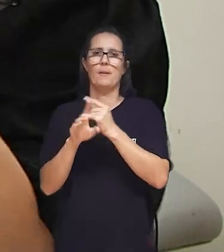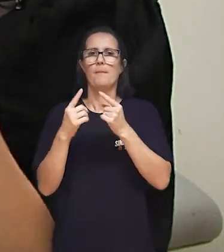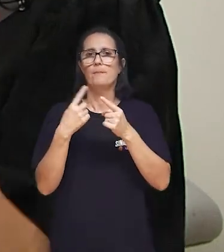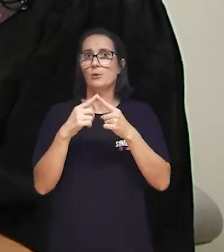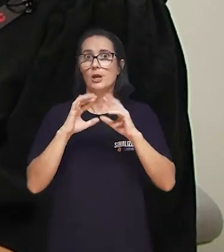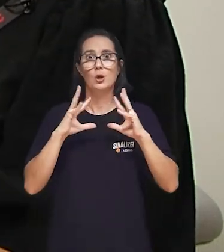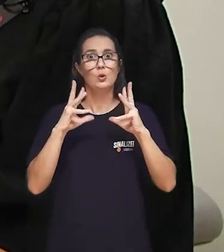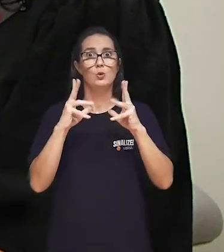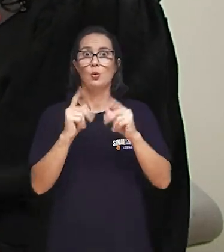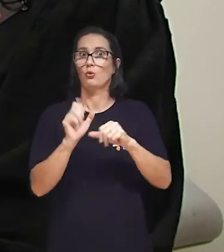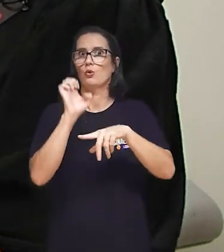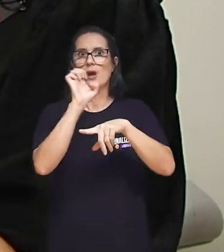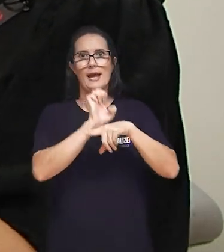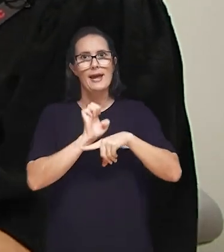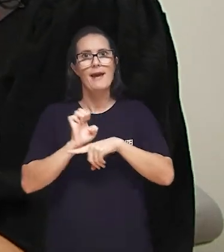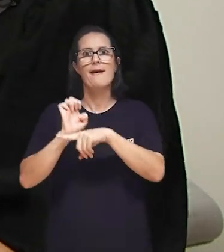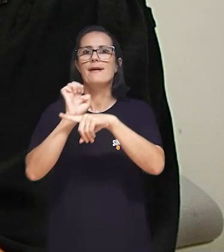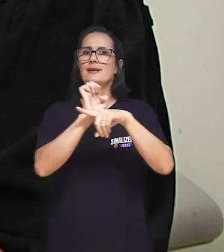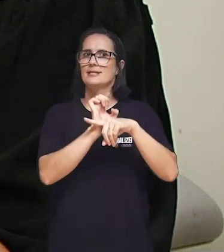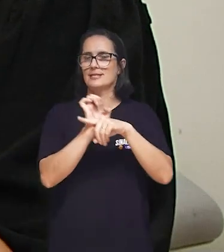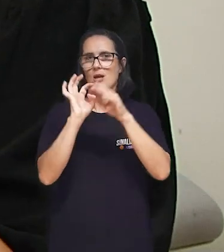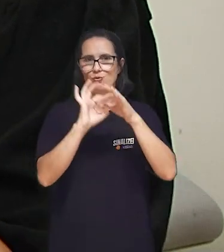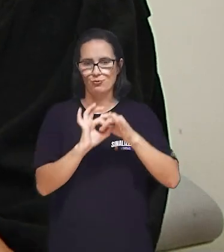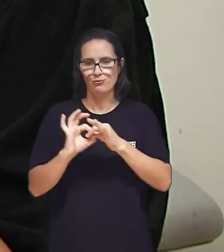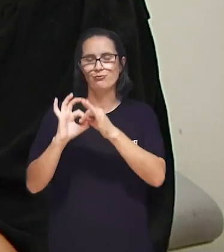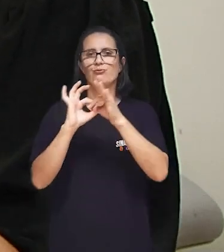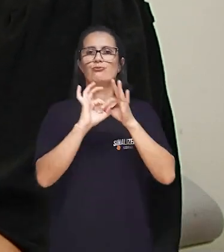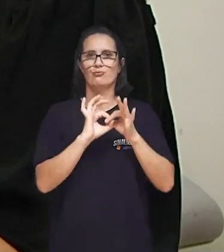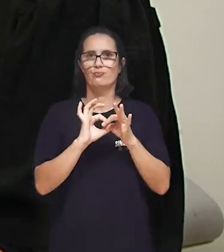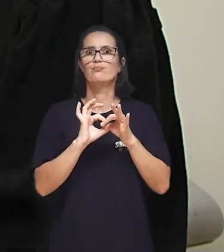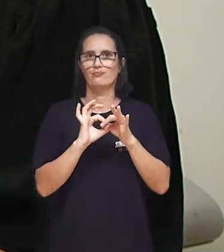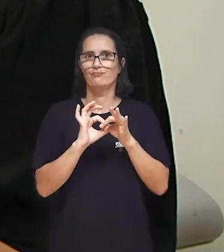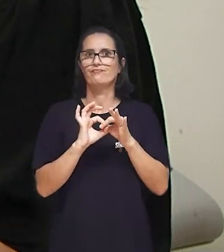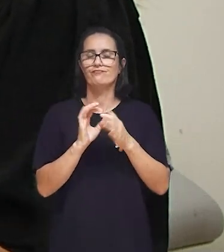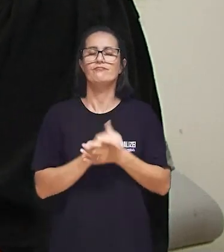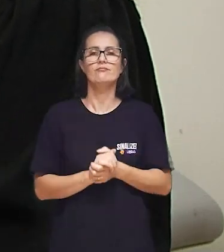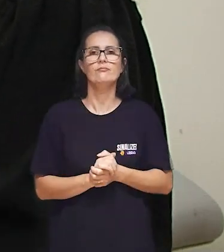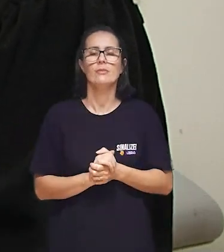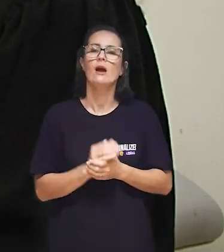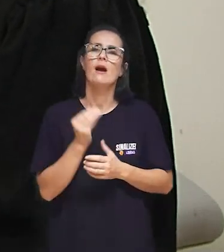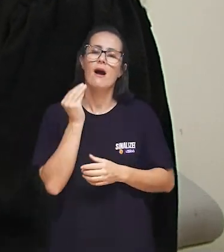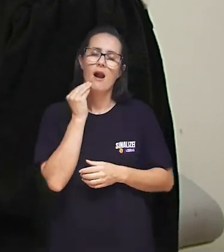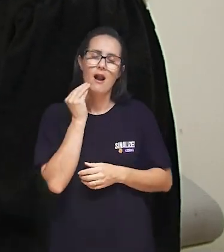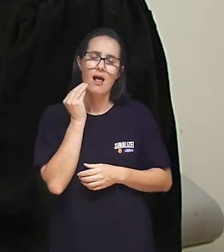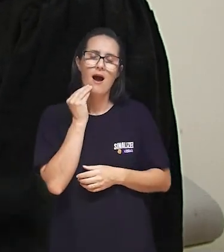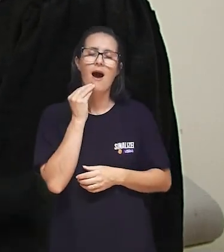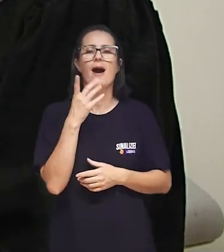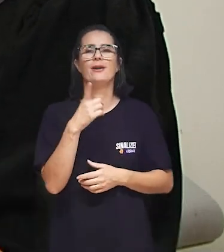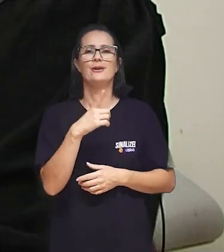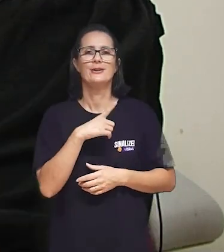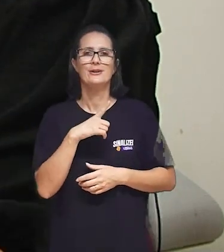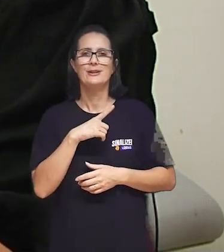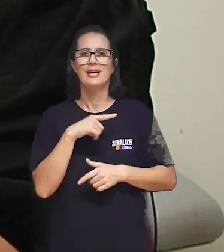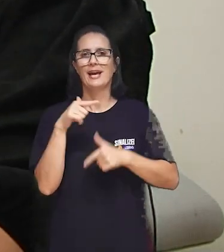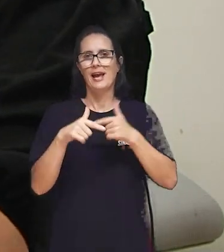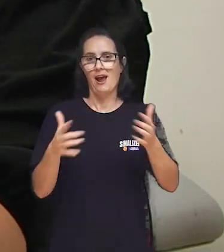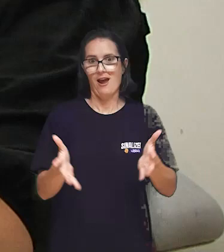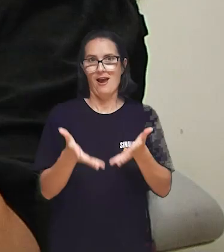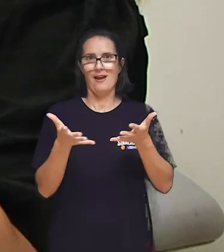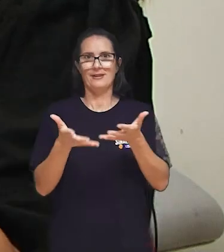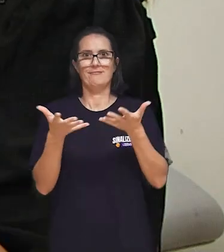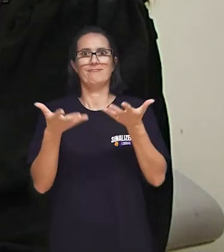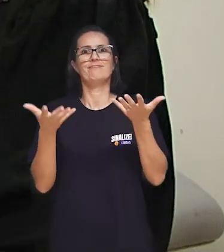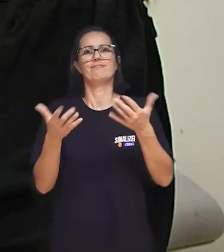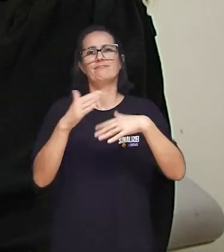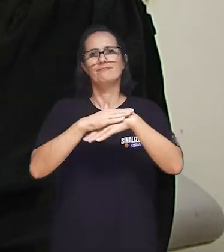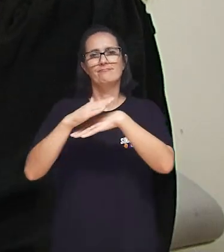todo, o Hemosc do estado todo, né? Hemorrede estadual. Então, claro, existem ações de incentivo nos